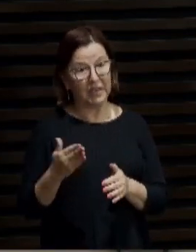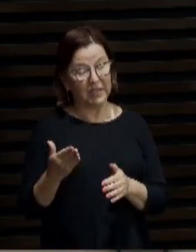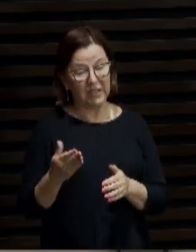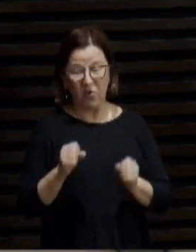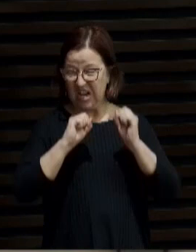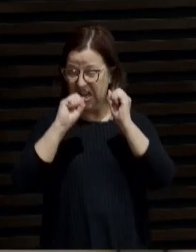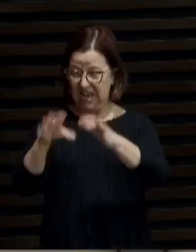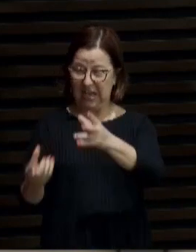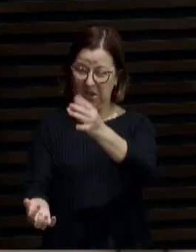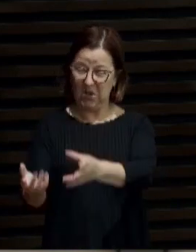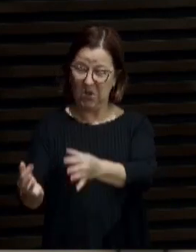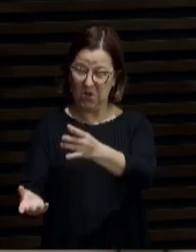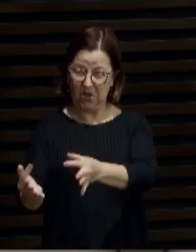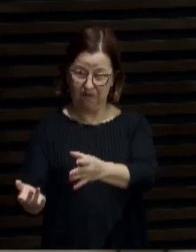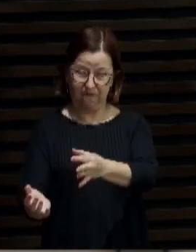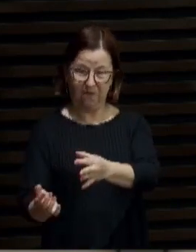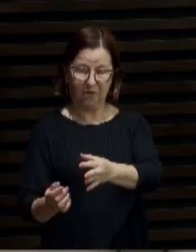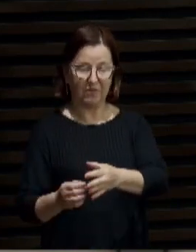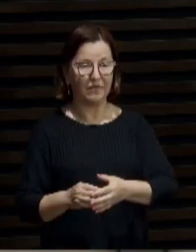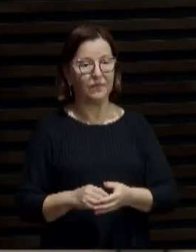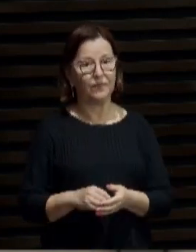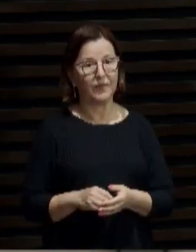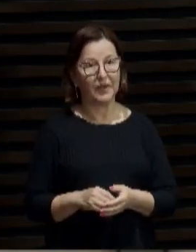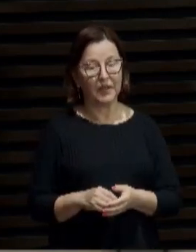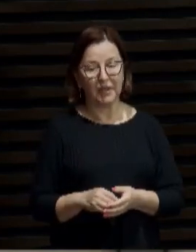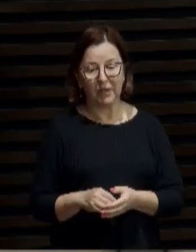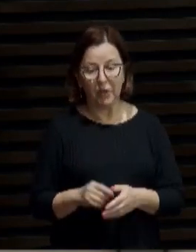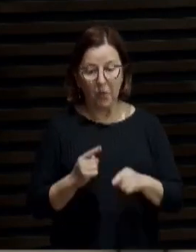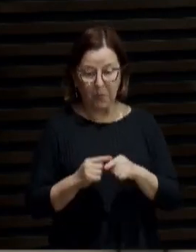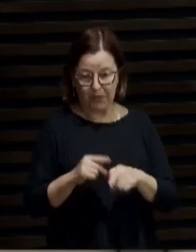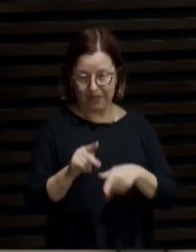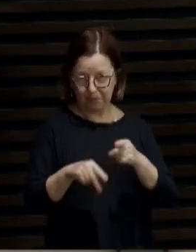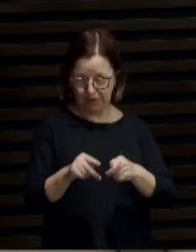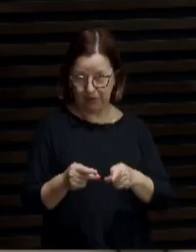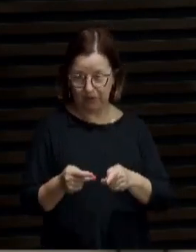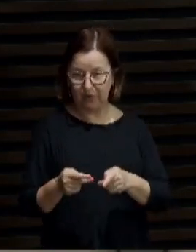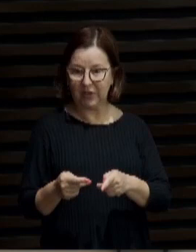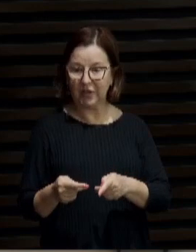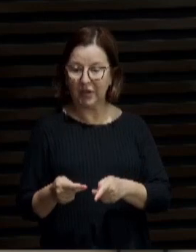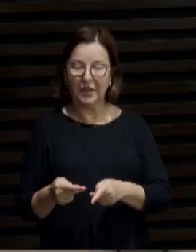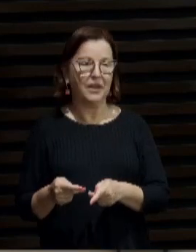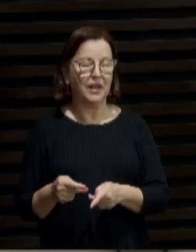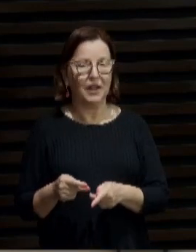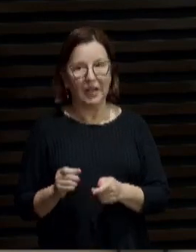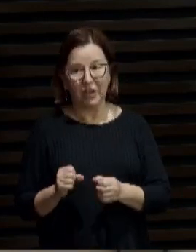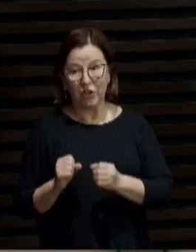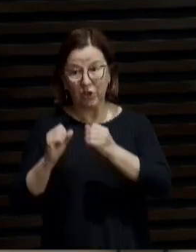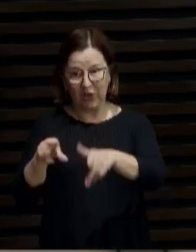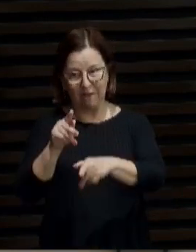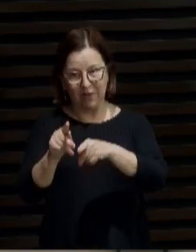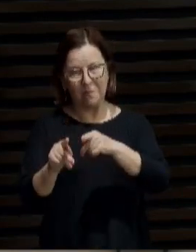onde usualmente ocorriam ofertas de sacrifícios aos deuses pagãos naquela cidade. Vamos ler